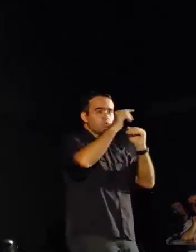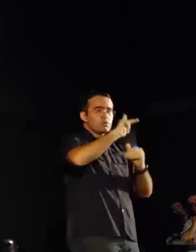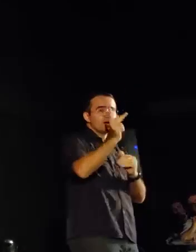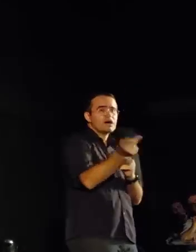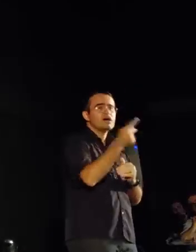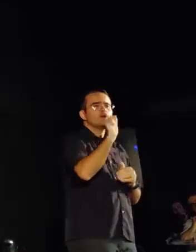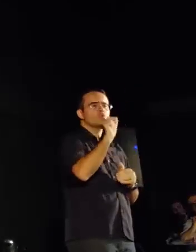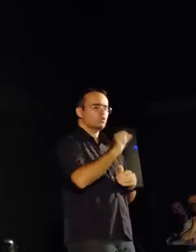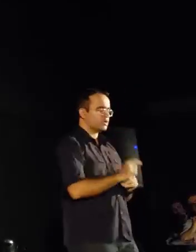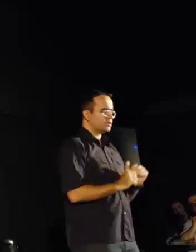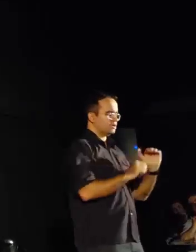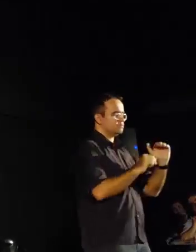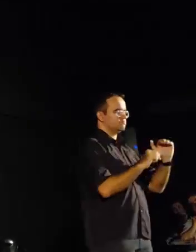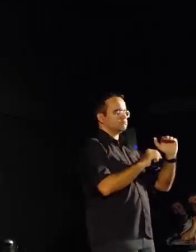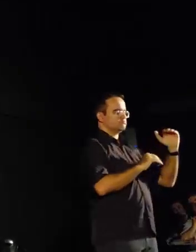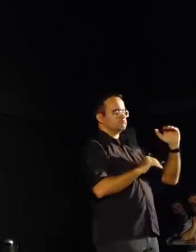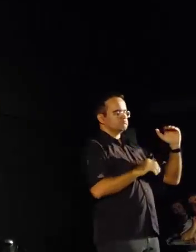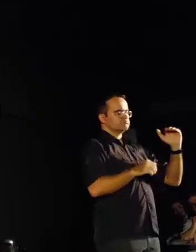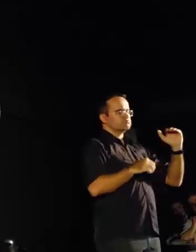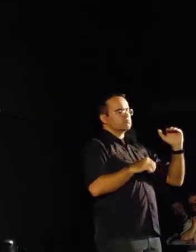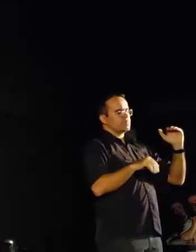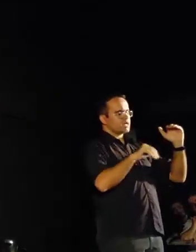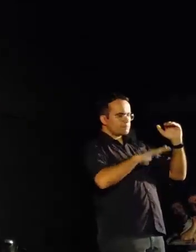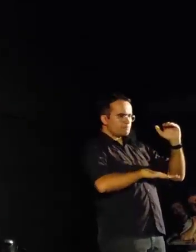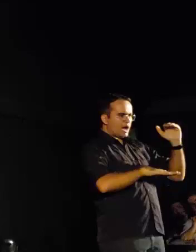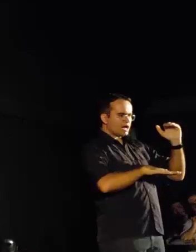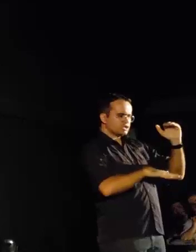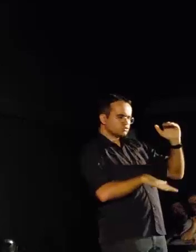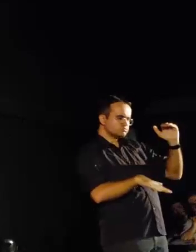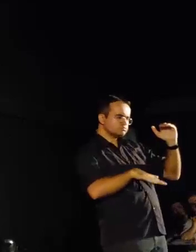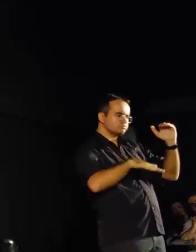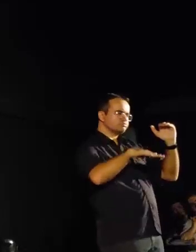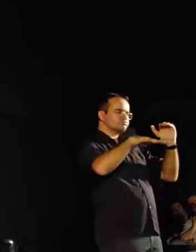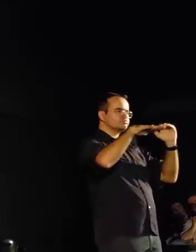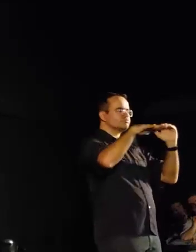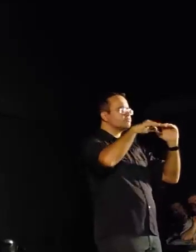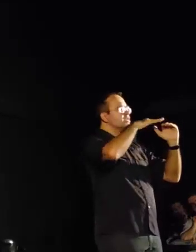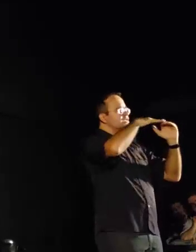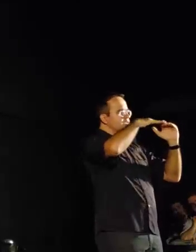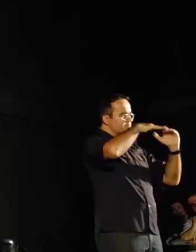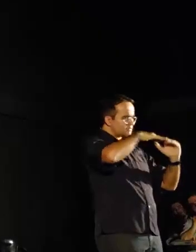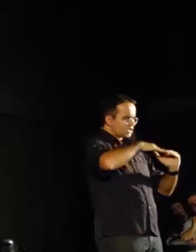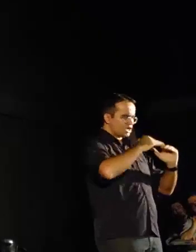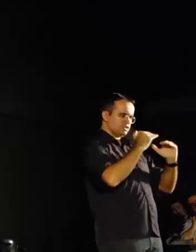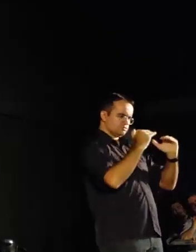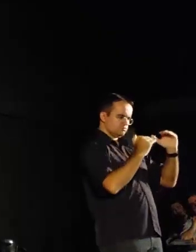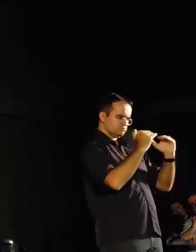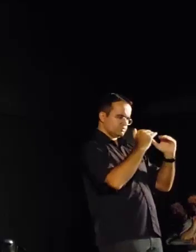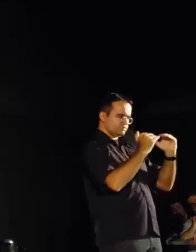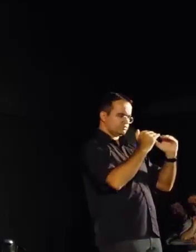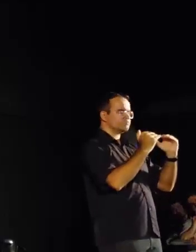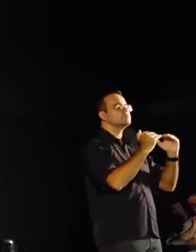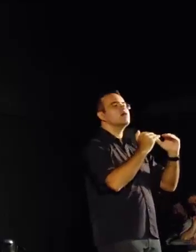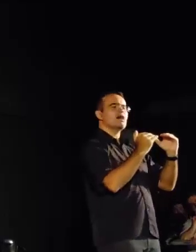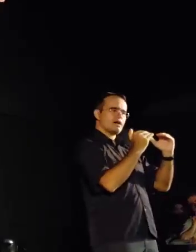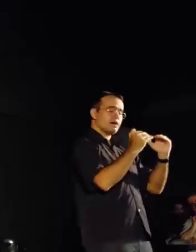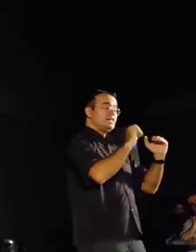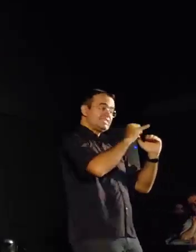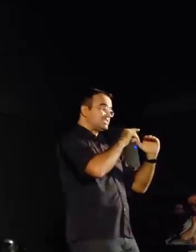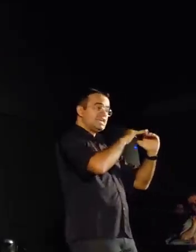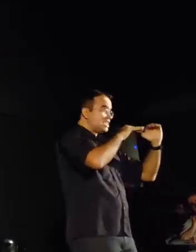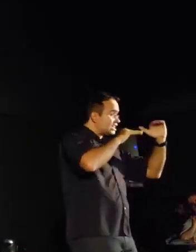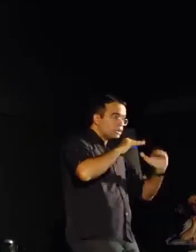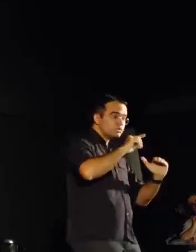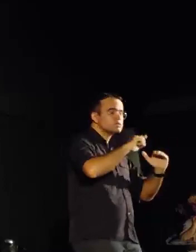Quem está embaixo sobe, quem está em cima desce, e precisa descer, porque se não descer, acontece o que aconteceu